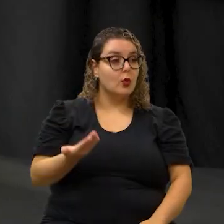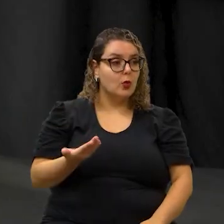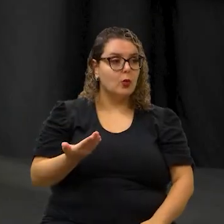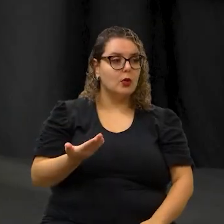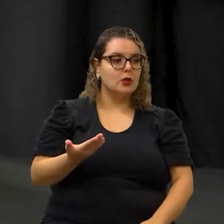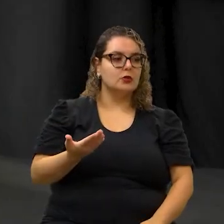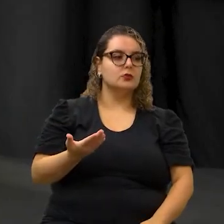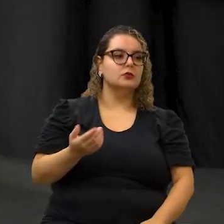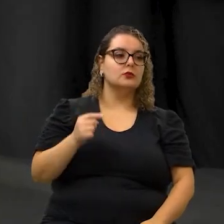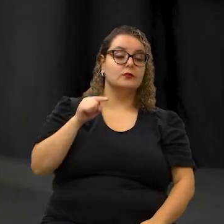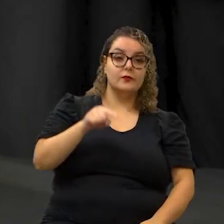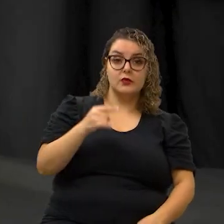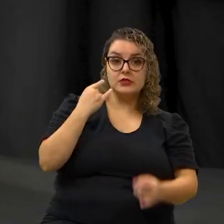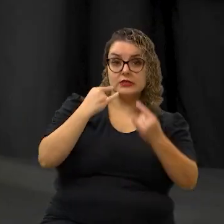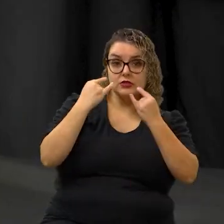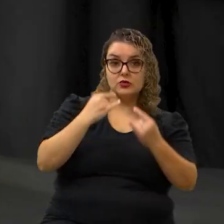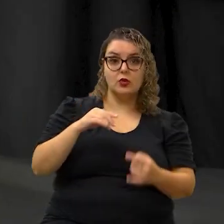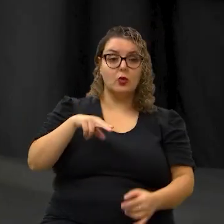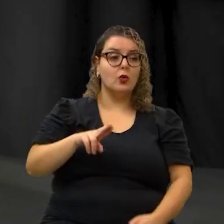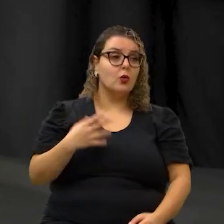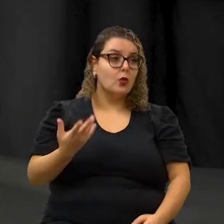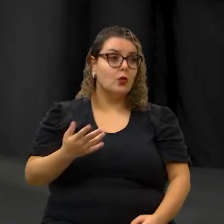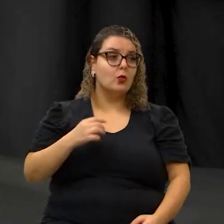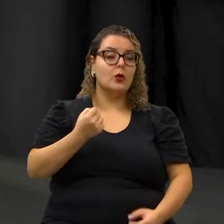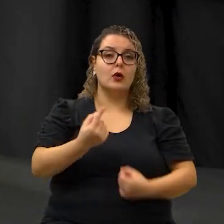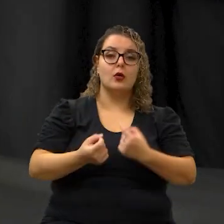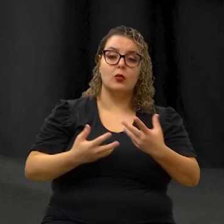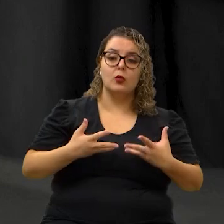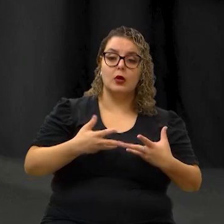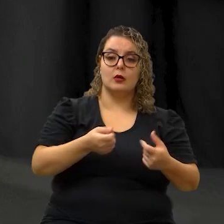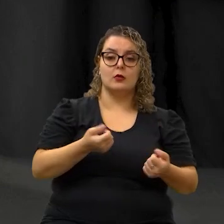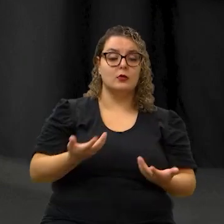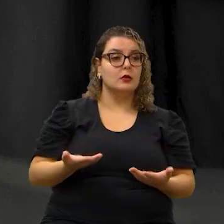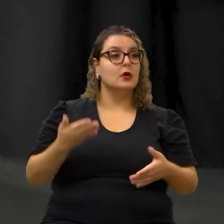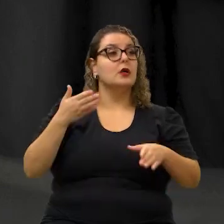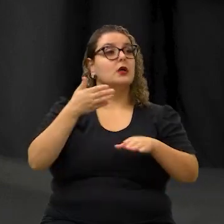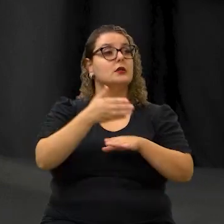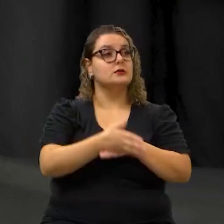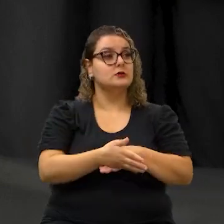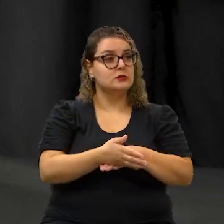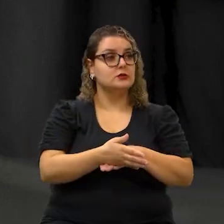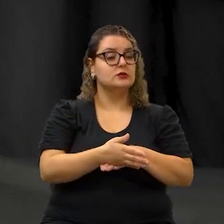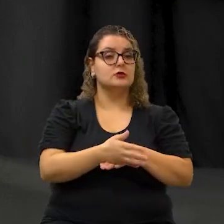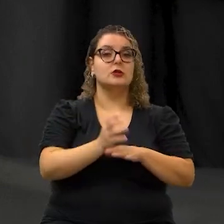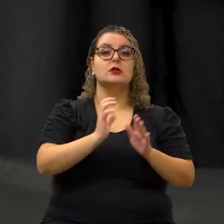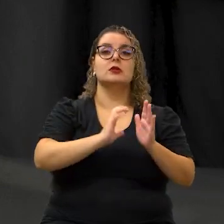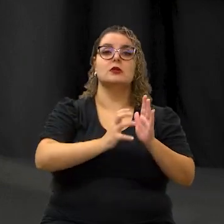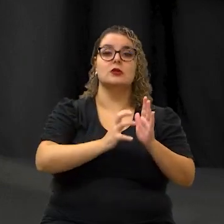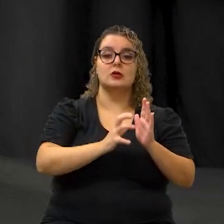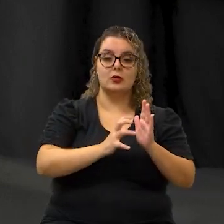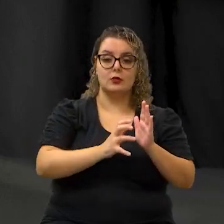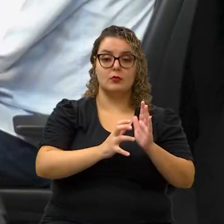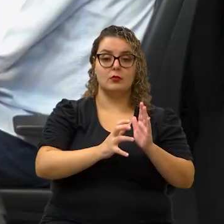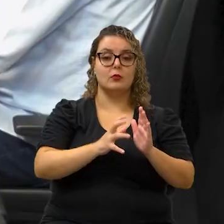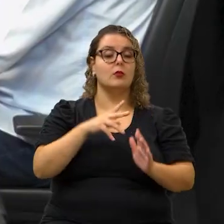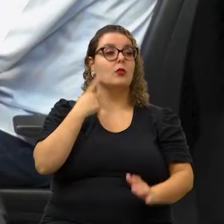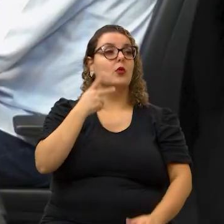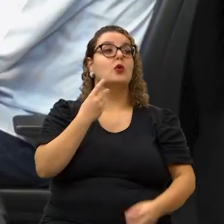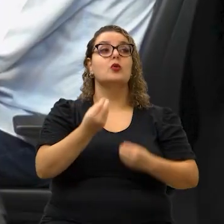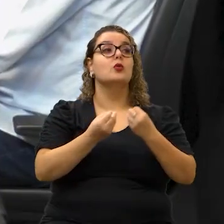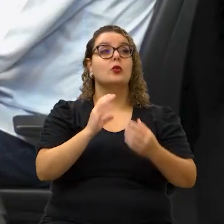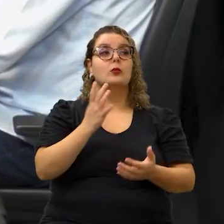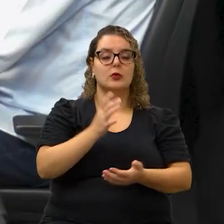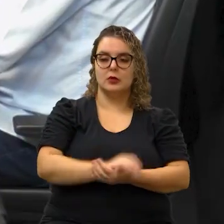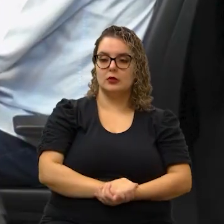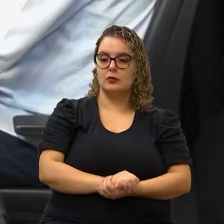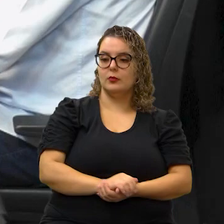quando que ou você se interessou ou veio algum convite para você, então, entrar na questão da política